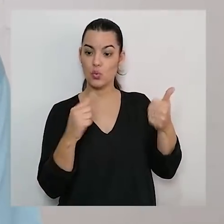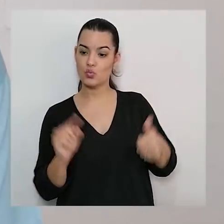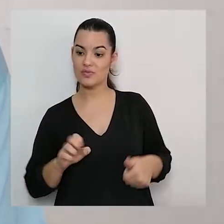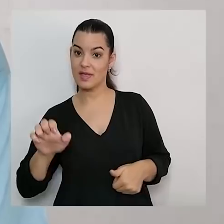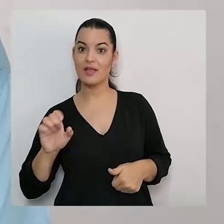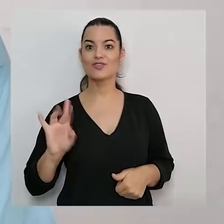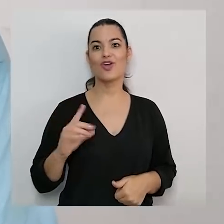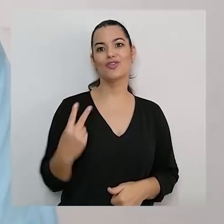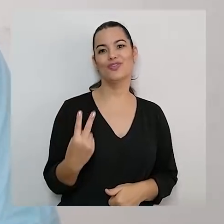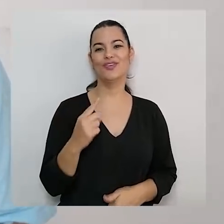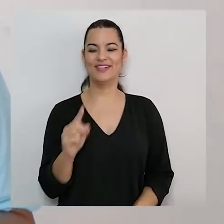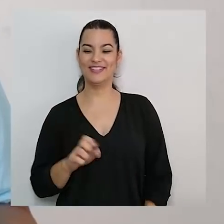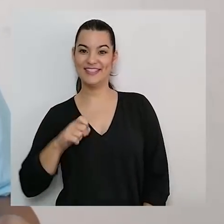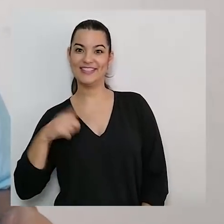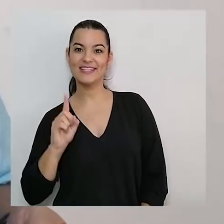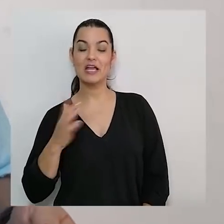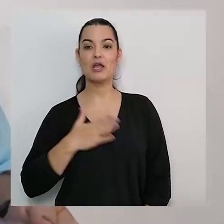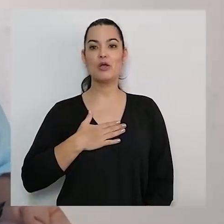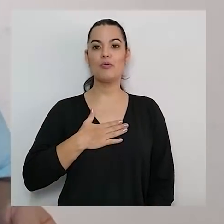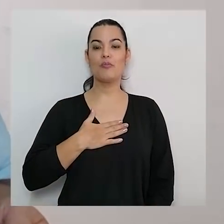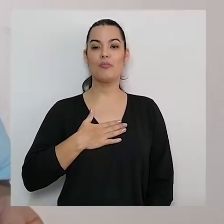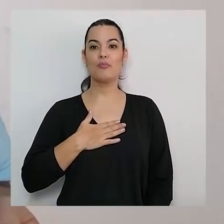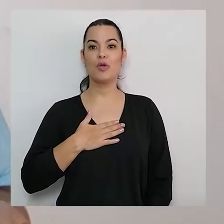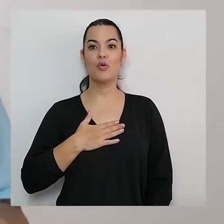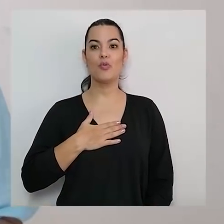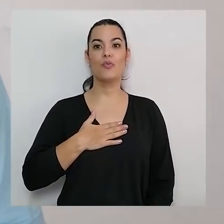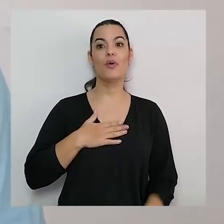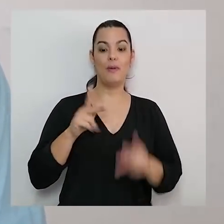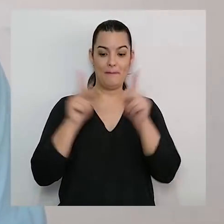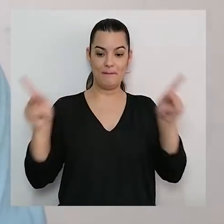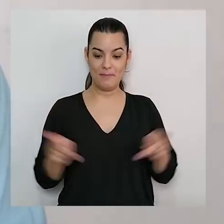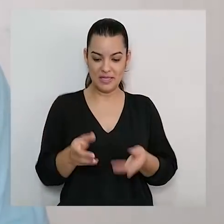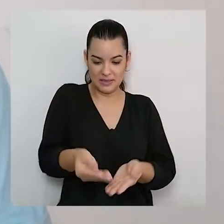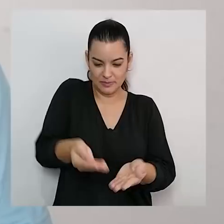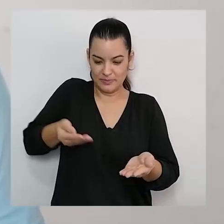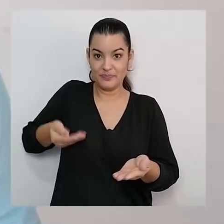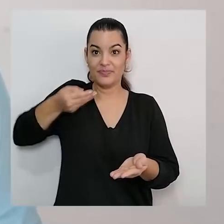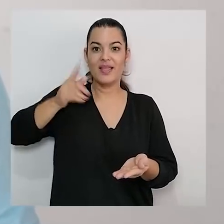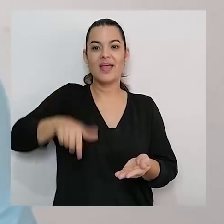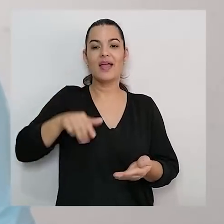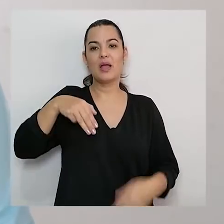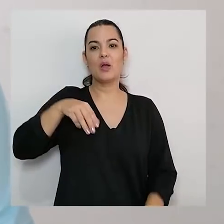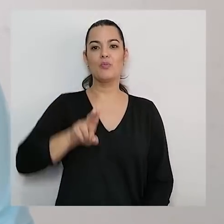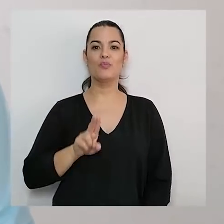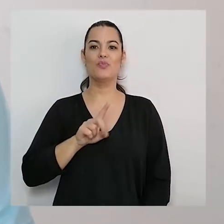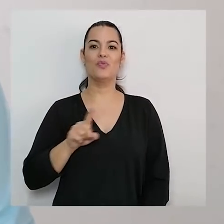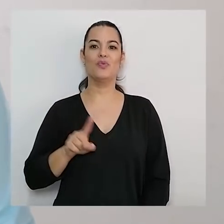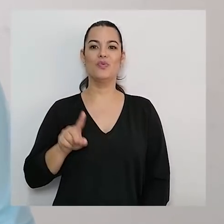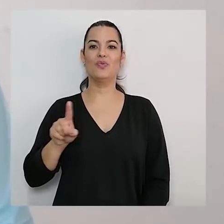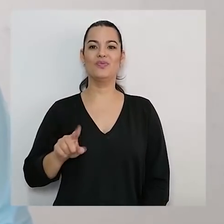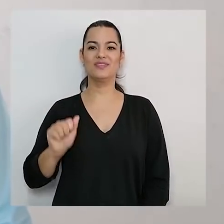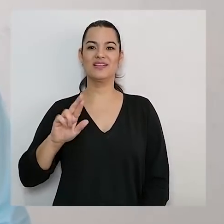2 Zés. Meu pedaço é de mozzarella. Não sei o de vocês. E aí no meio aí tem